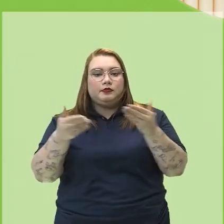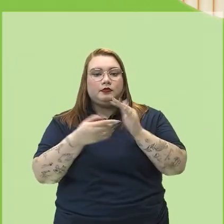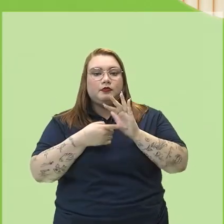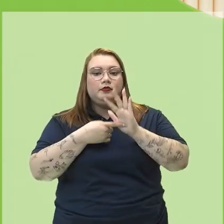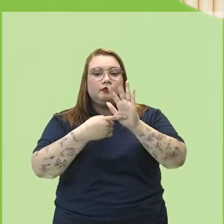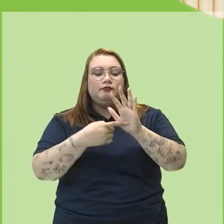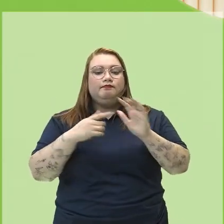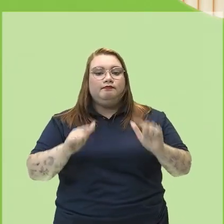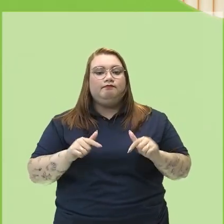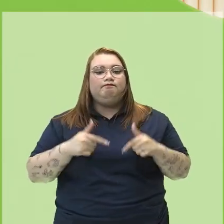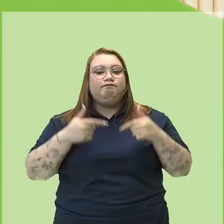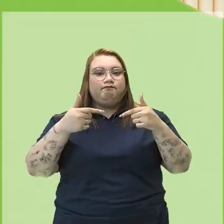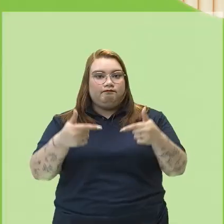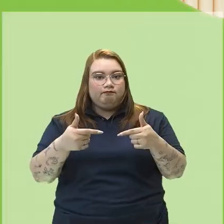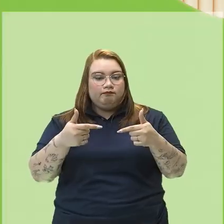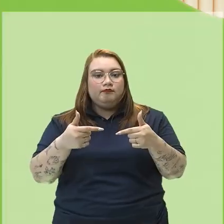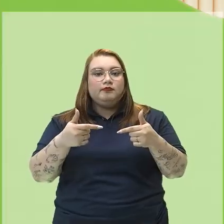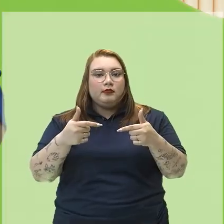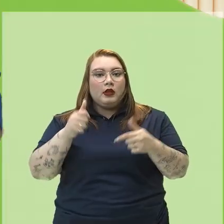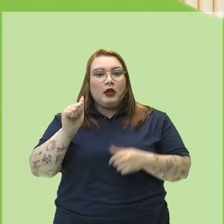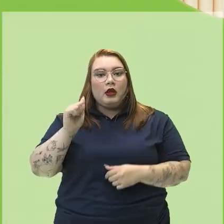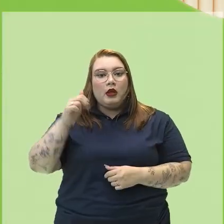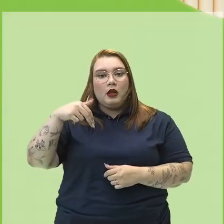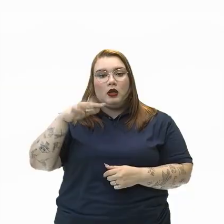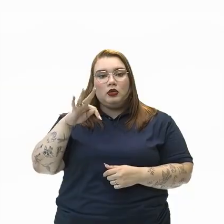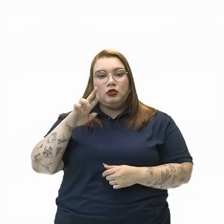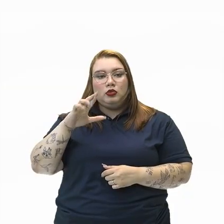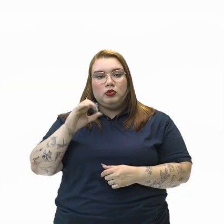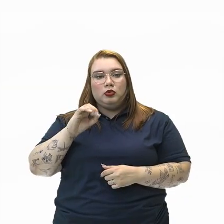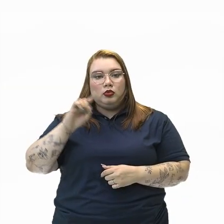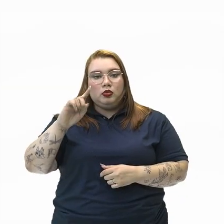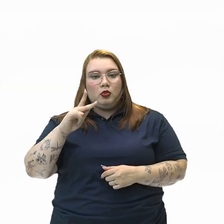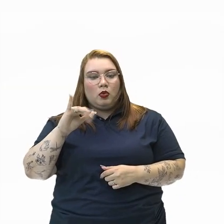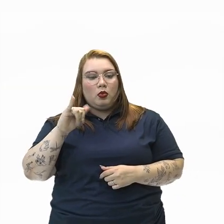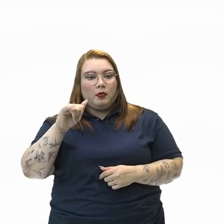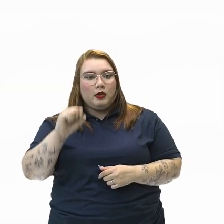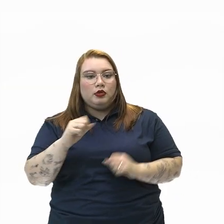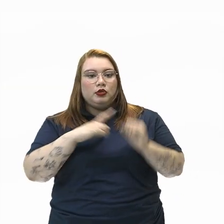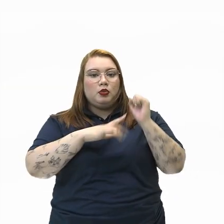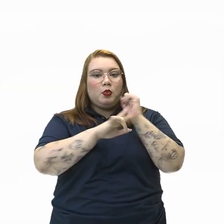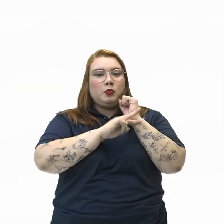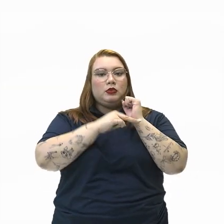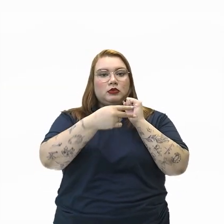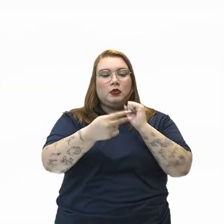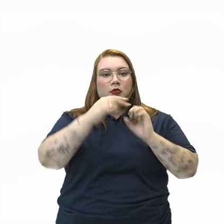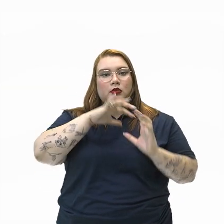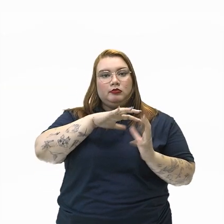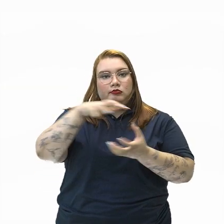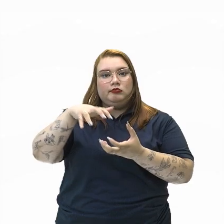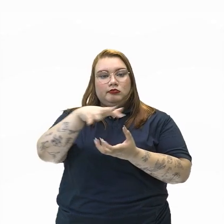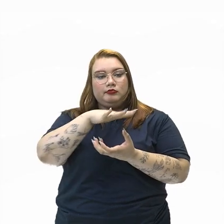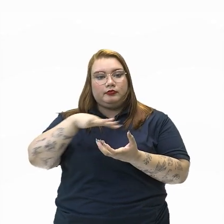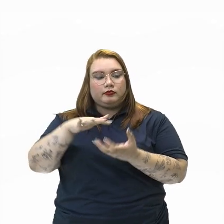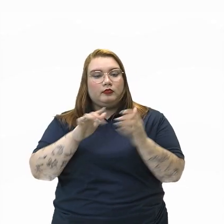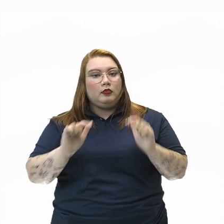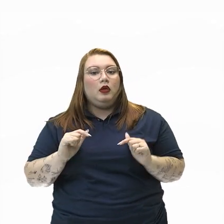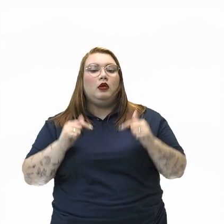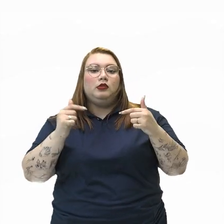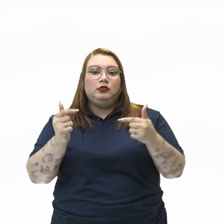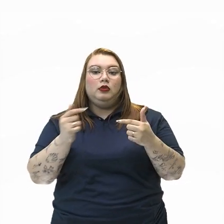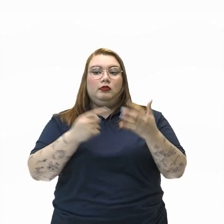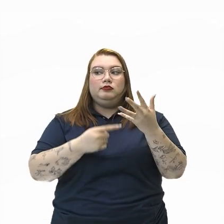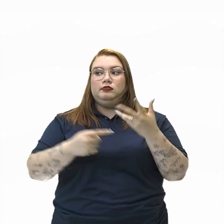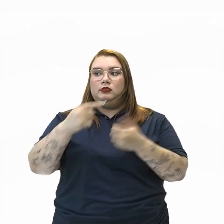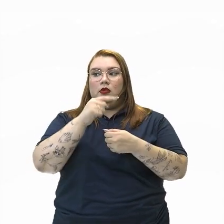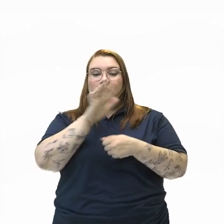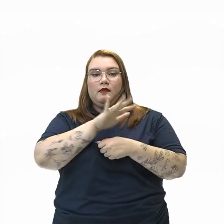as ações antrópicas que impactam ali esses ecossistemas. Olha só, ações, né, além dessas ali